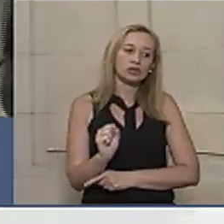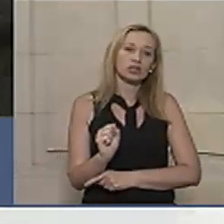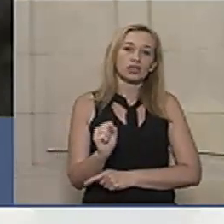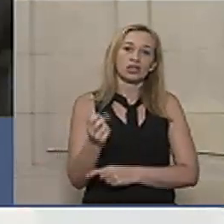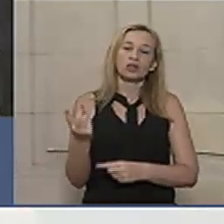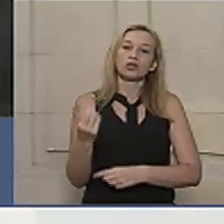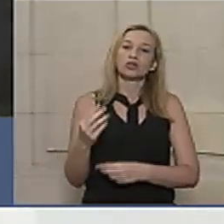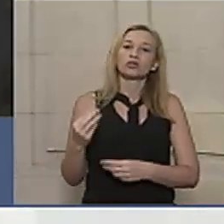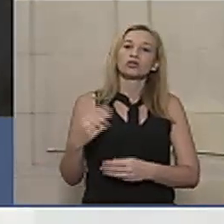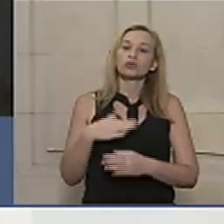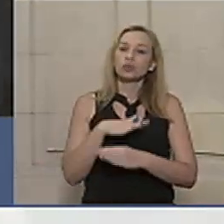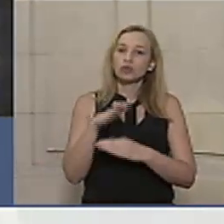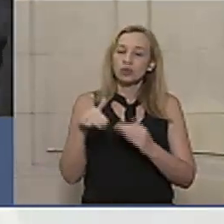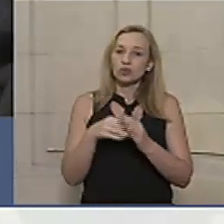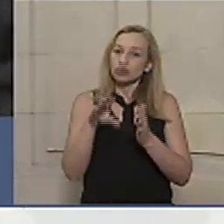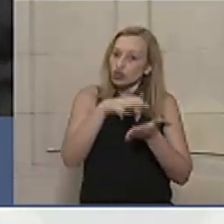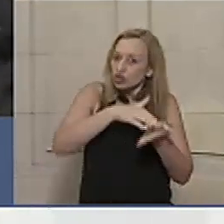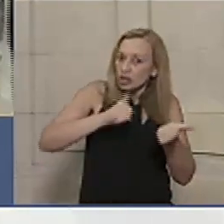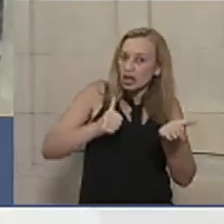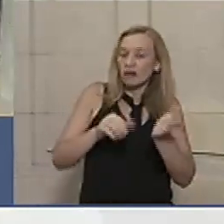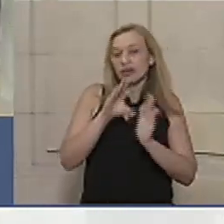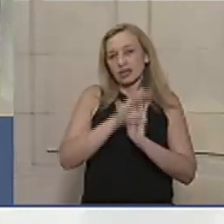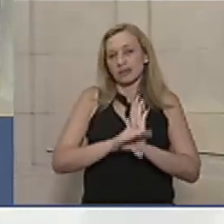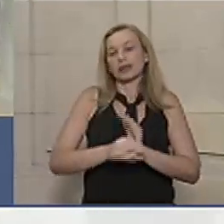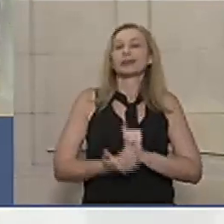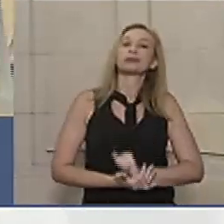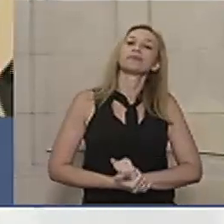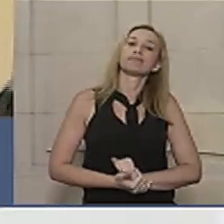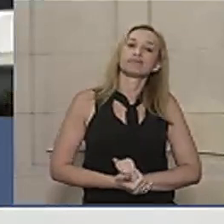ambos retiraram as suas emendas.